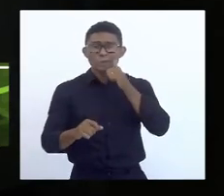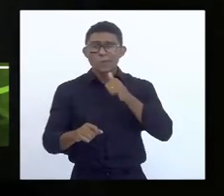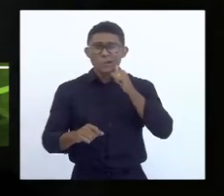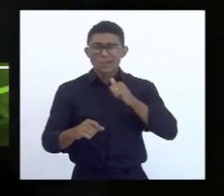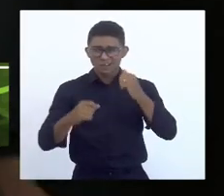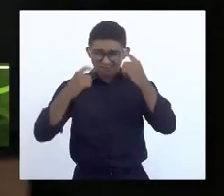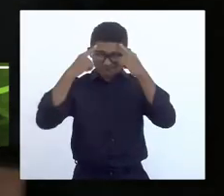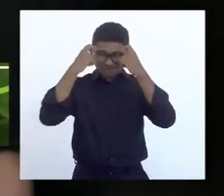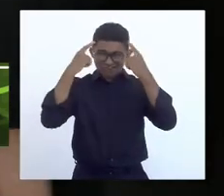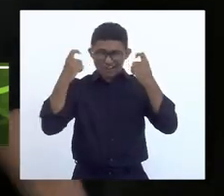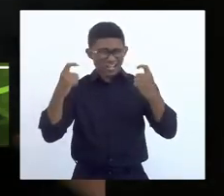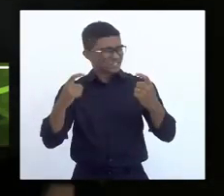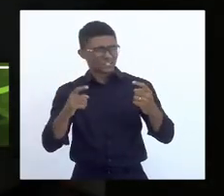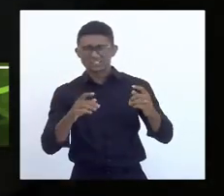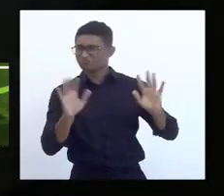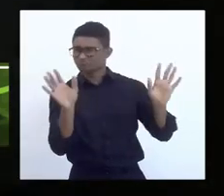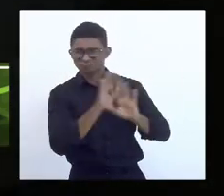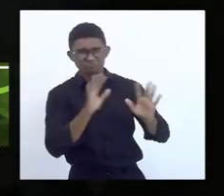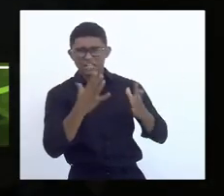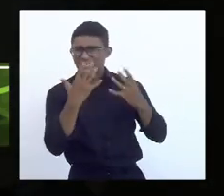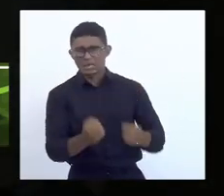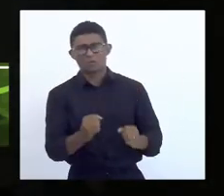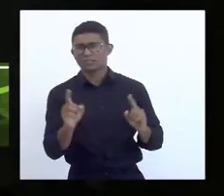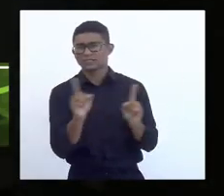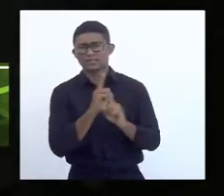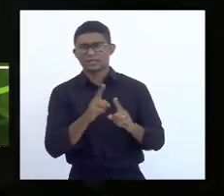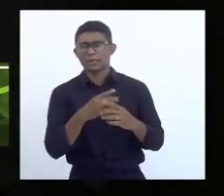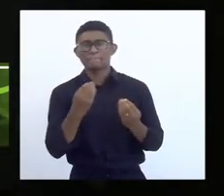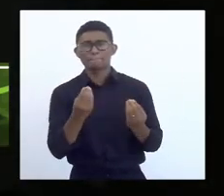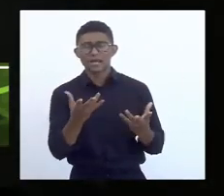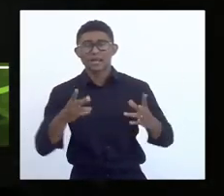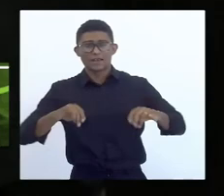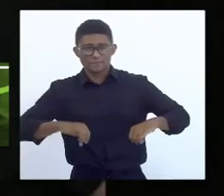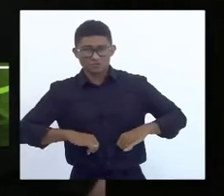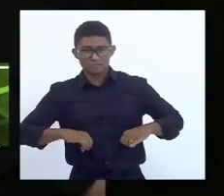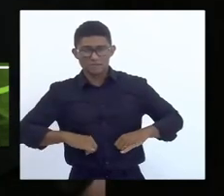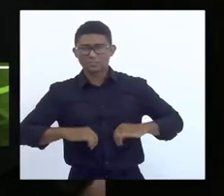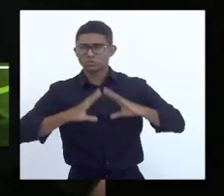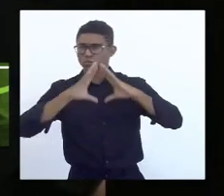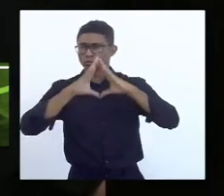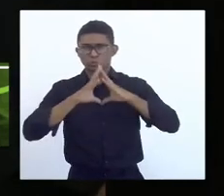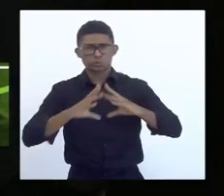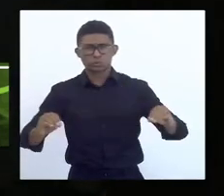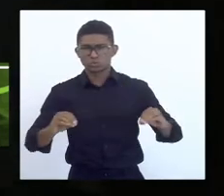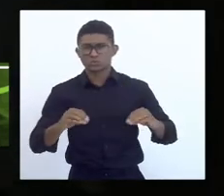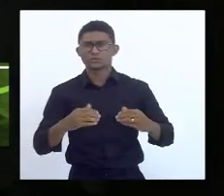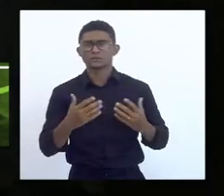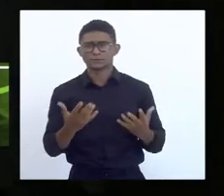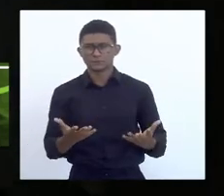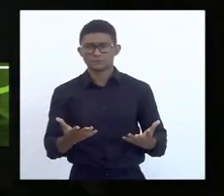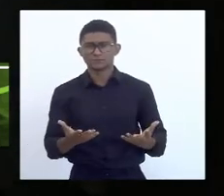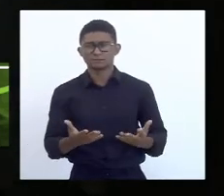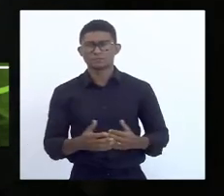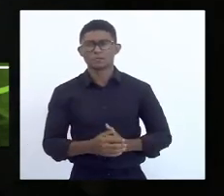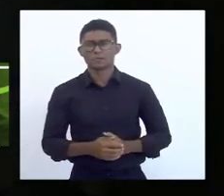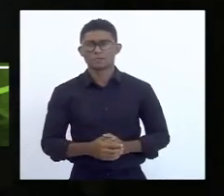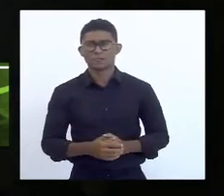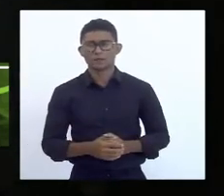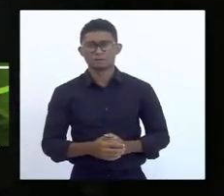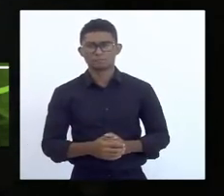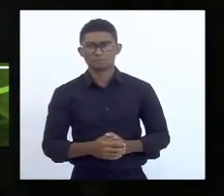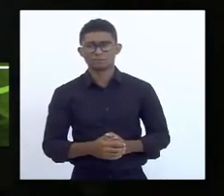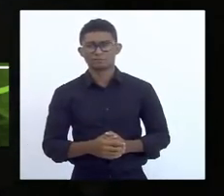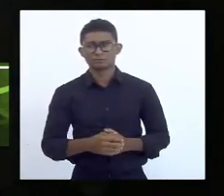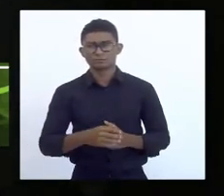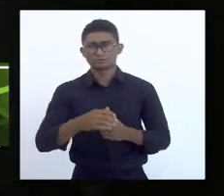gente não consiga, não continue sofrendo com essa violência que todos nós sinalizamos na manhã e tarde de hoje.